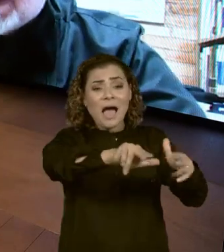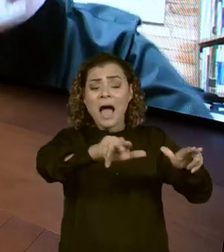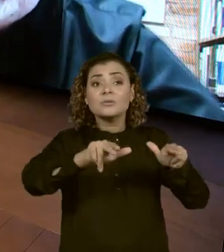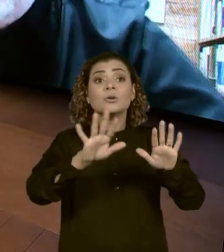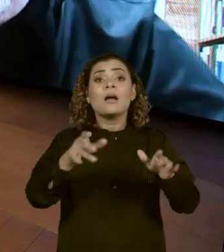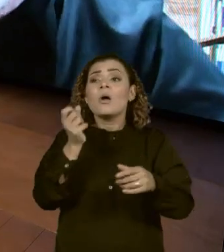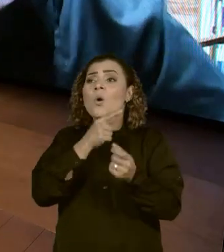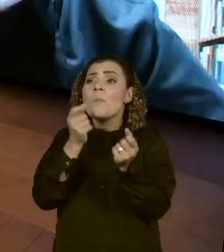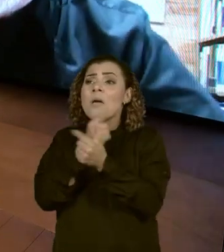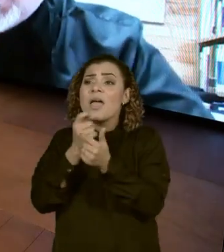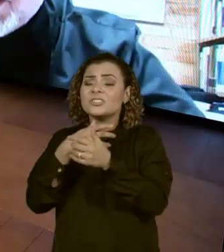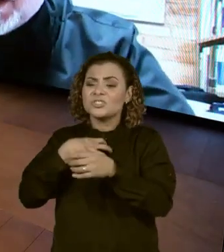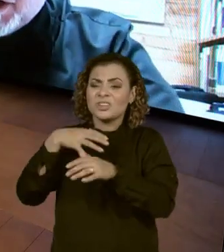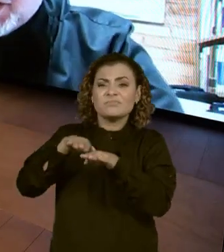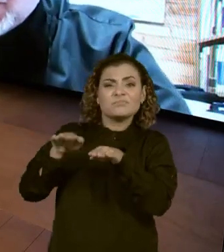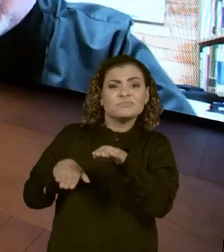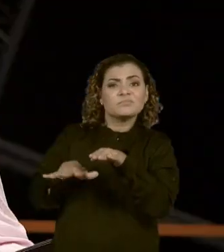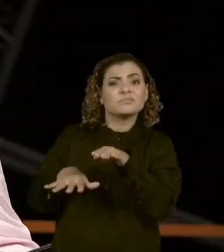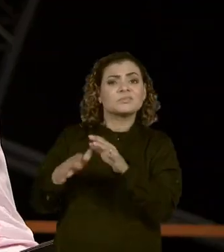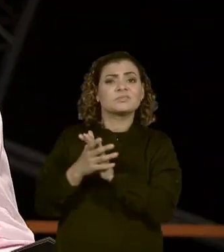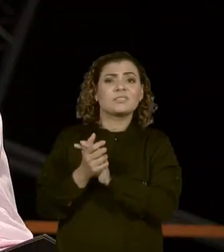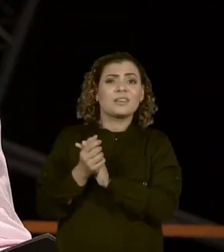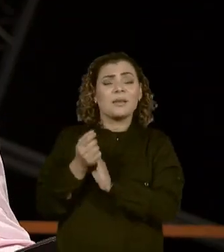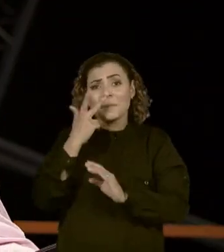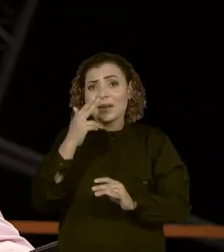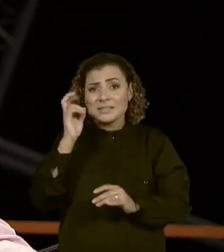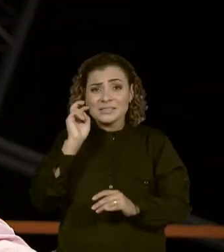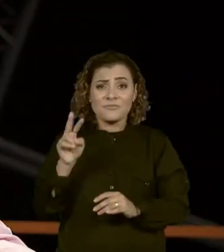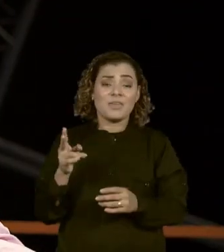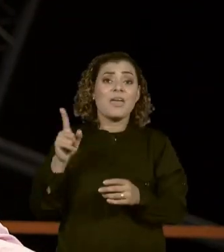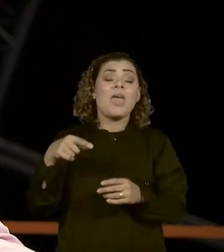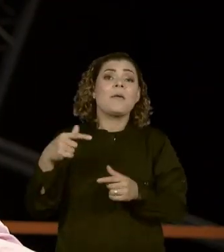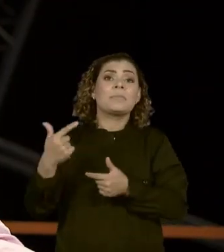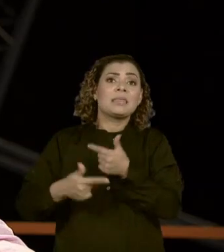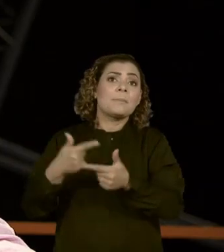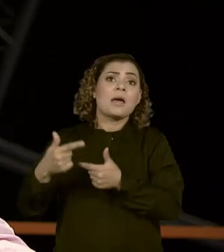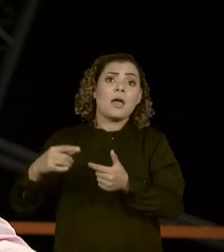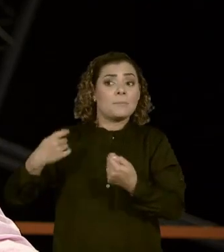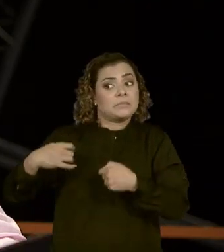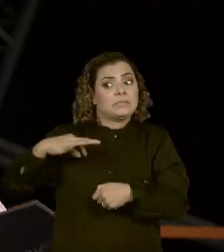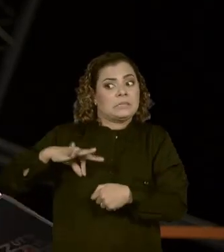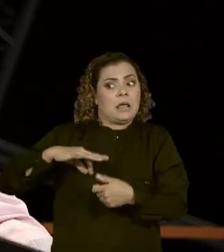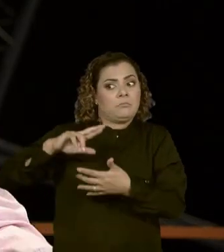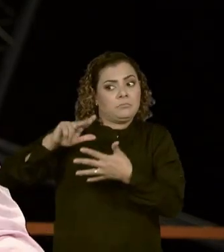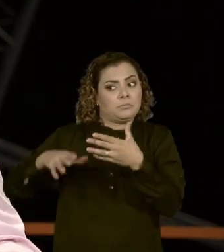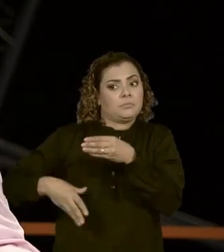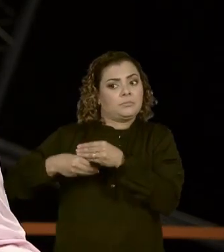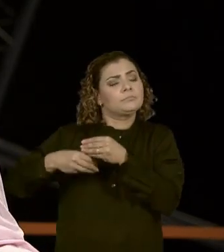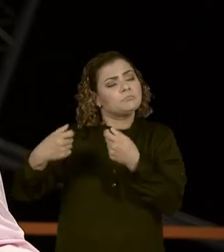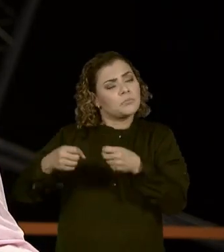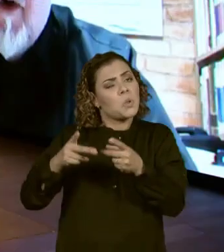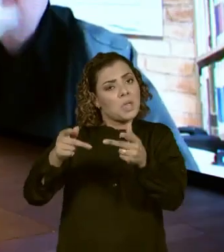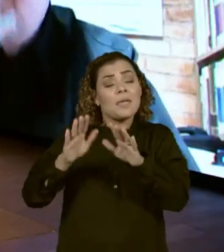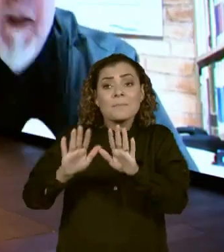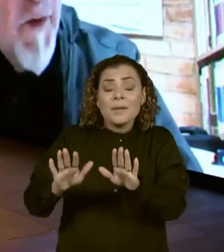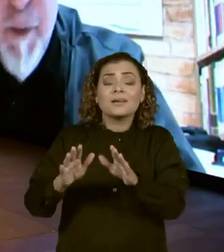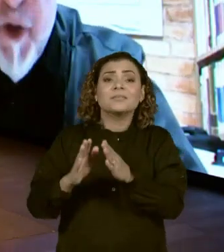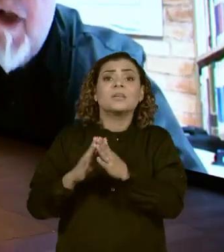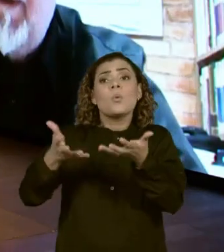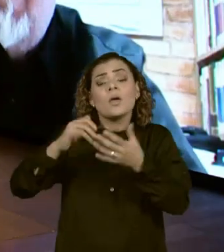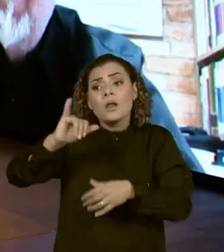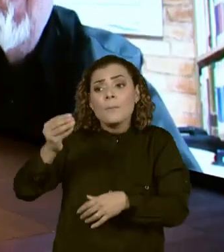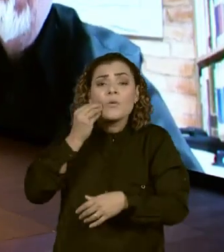comedinha dessas assim, eu falo, não. É porque eu sou aquele tipo de cara que trabalhou com Antunes, então...